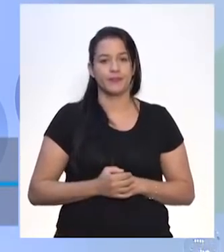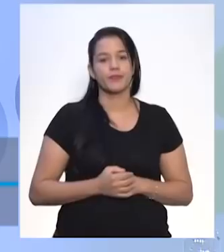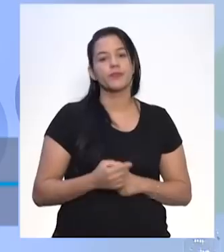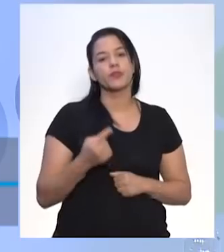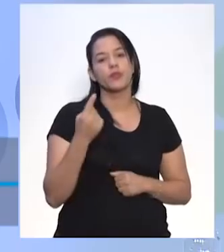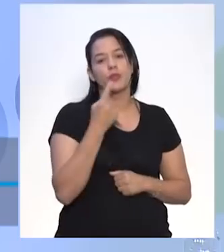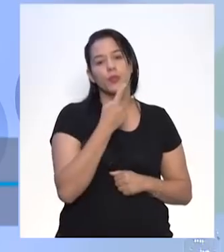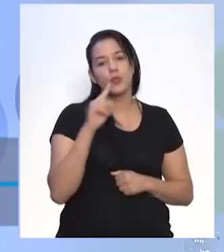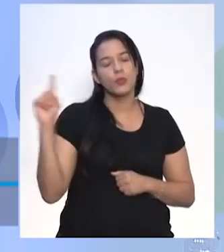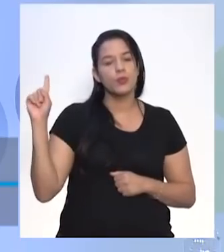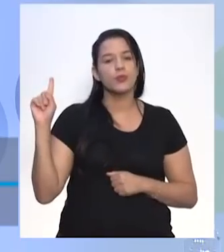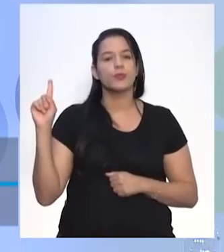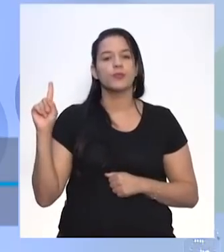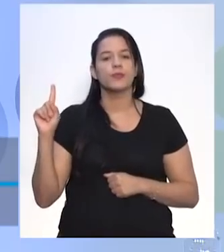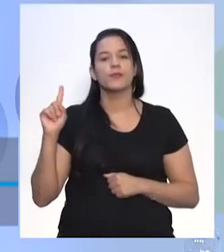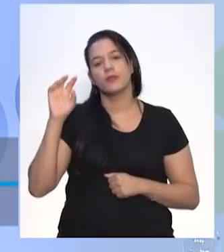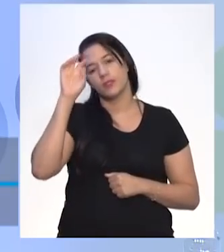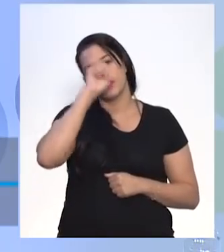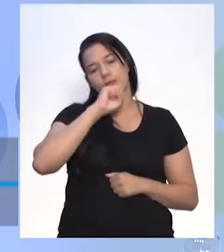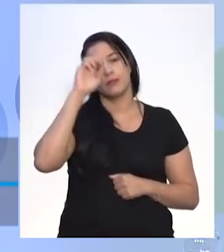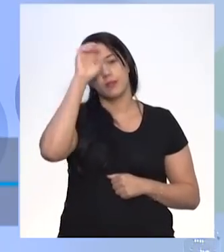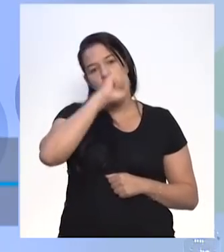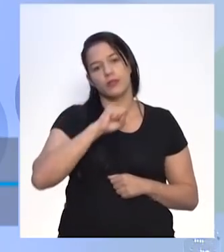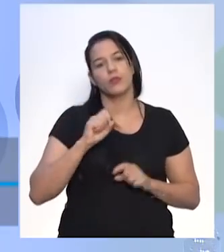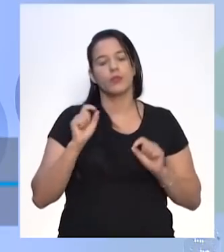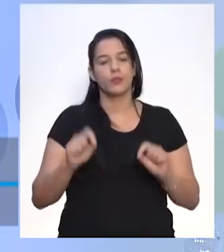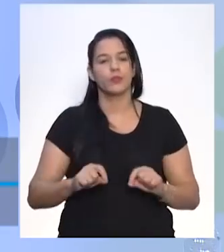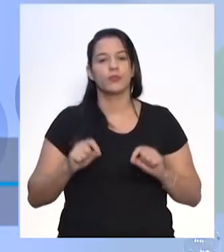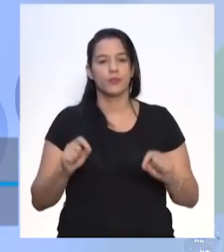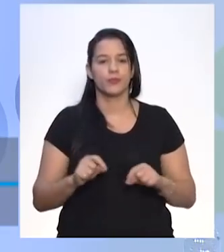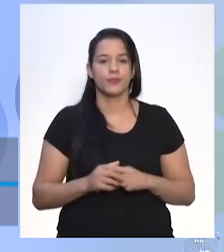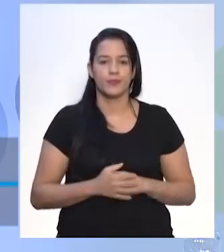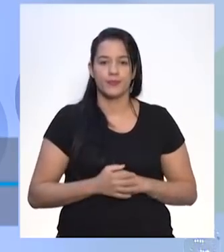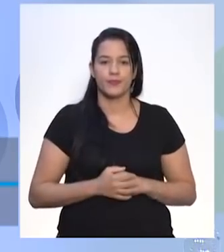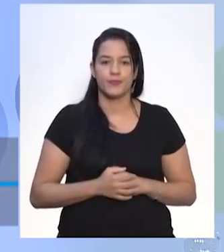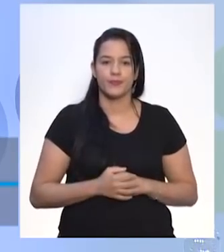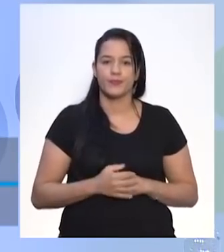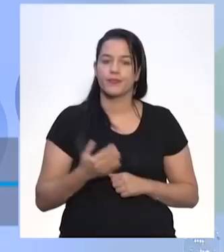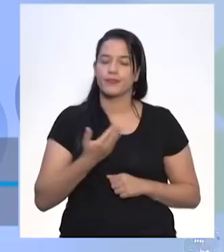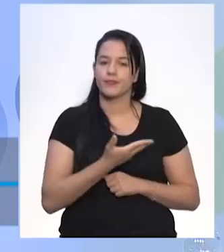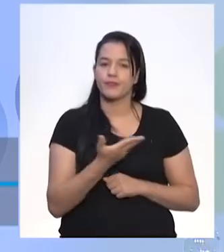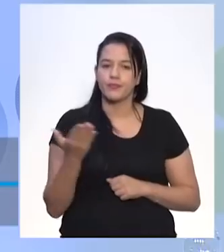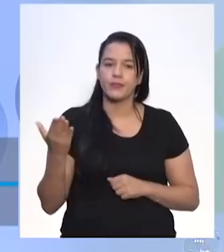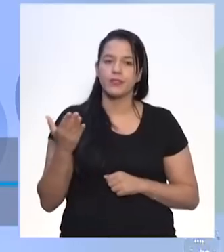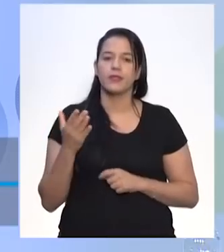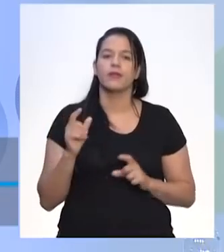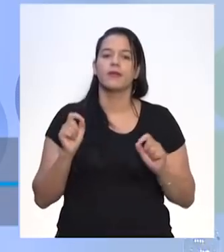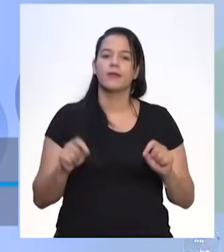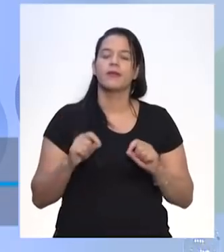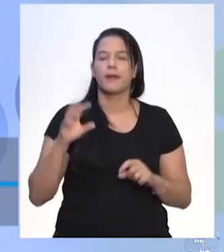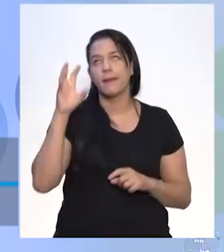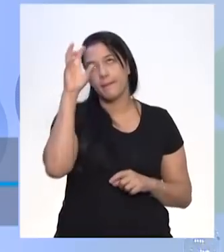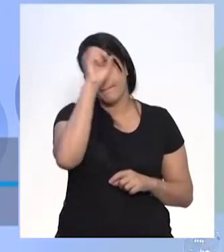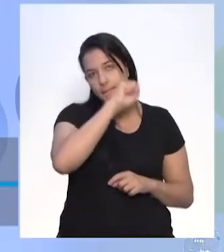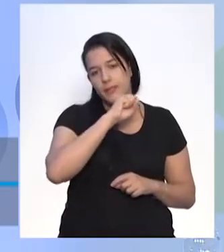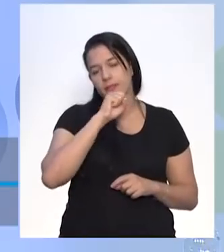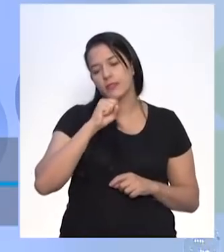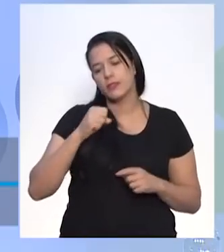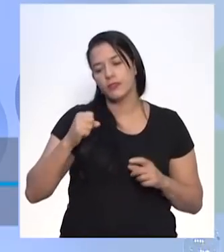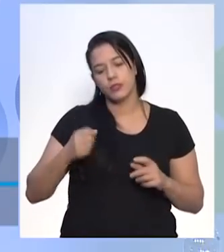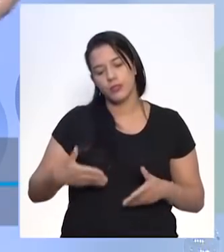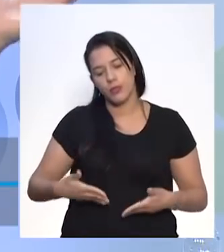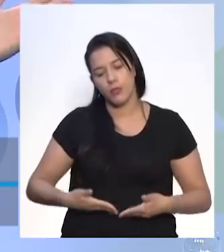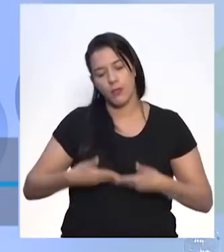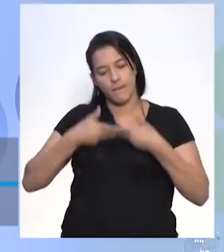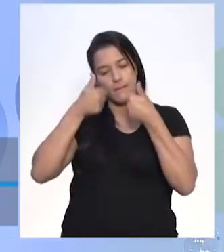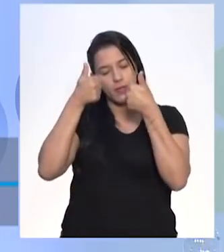último pilar, então, aprender a ser. A gente perguntou para a Duda, Duda, o que você quer aprender a ser, né?